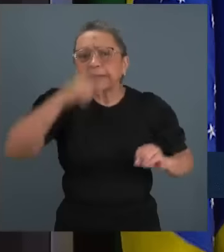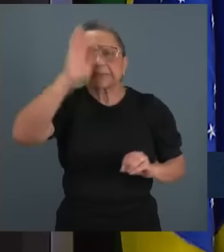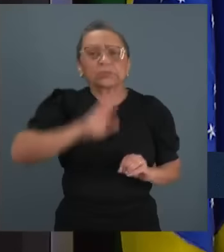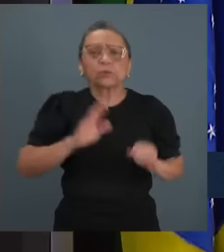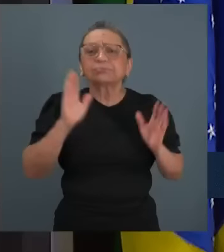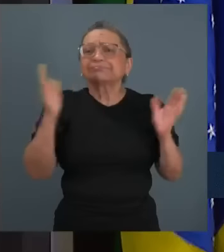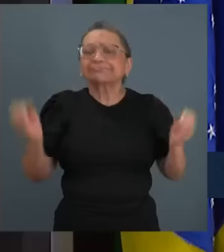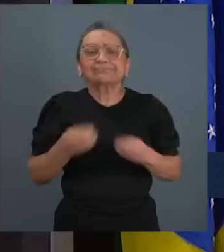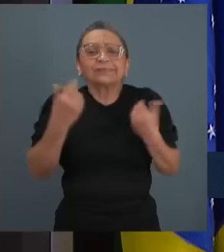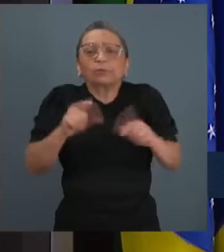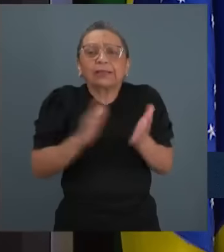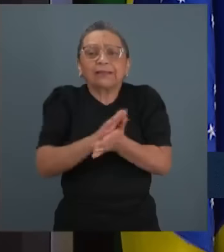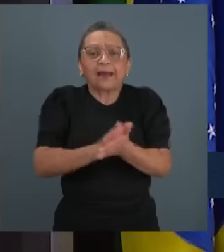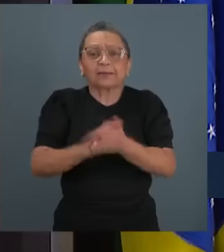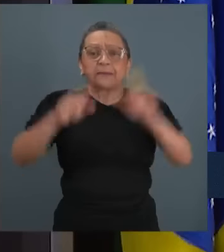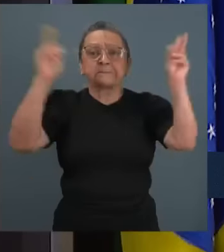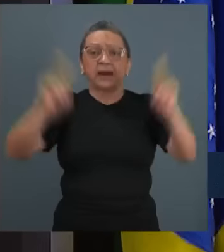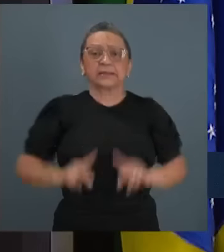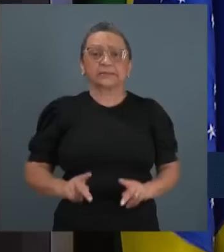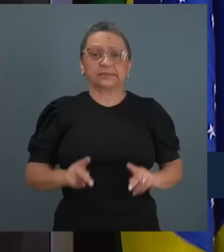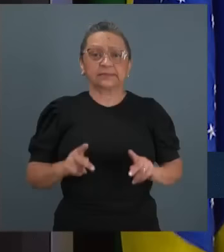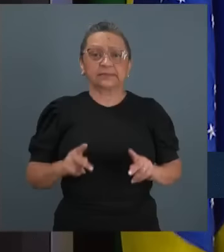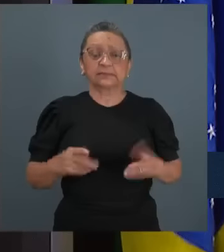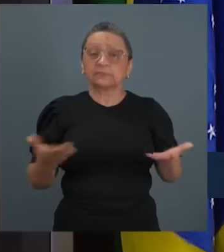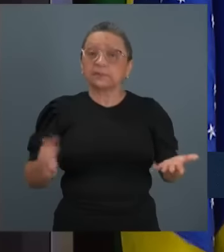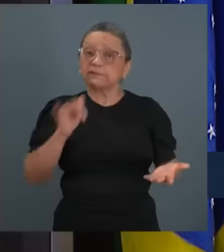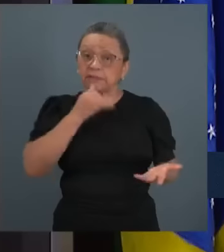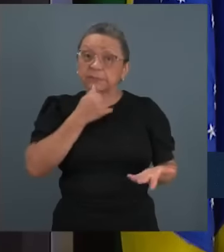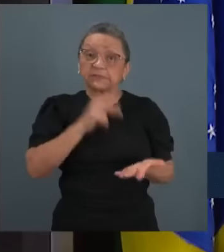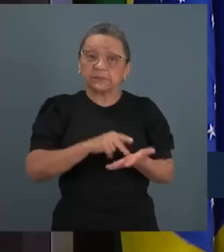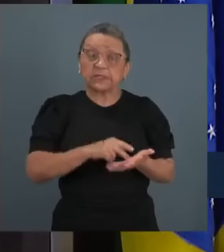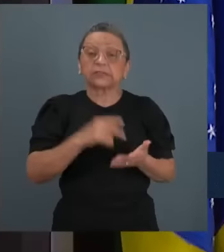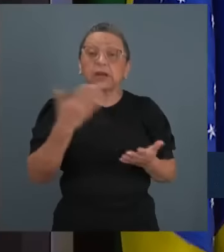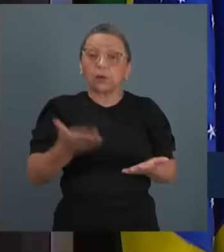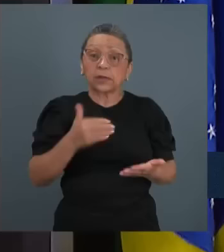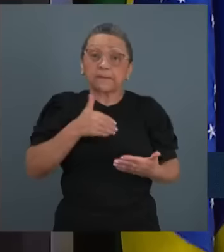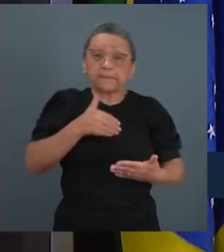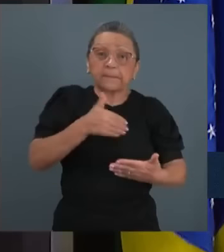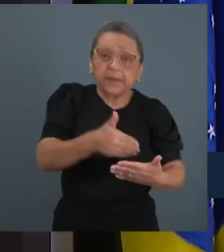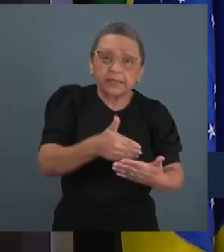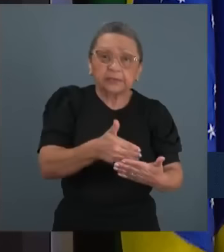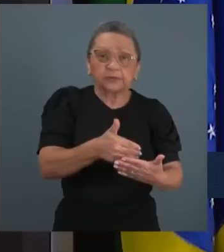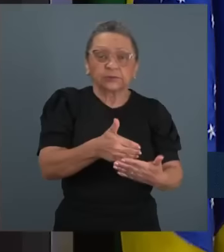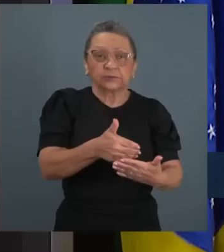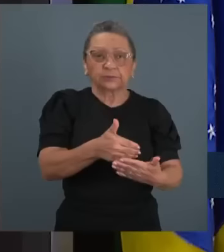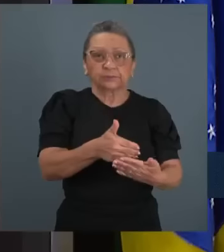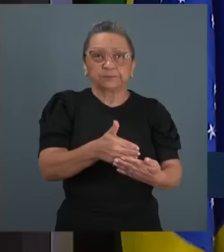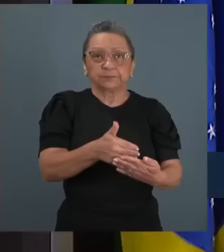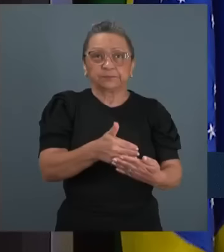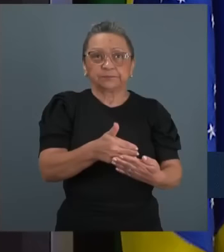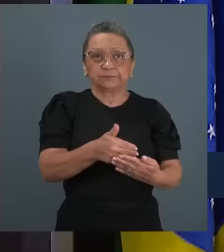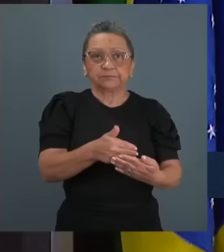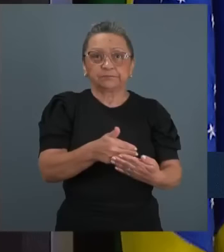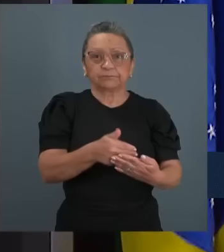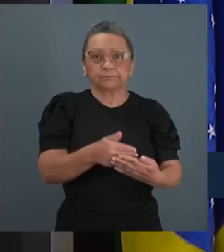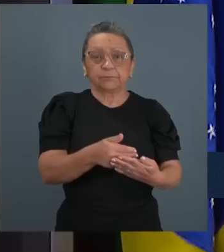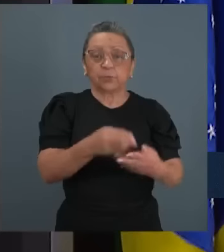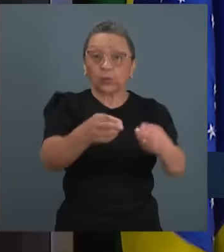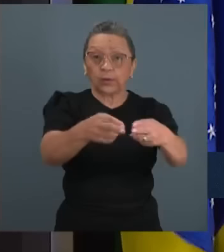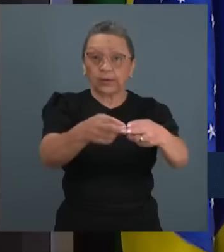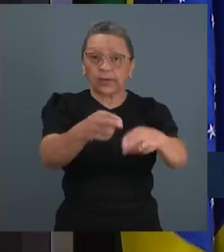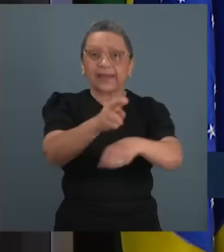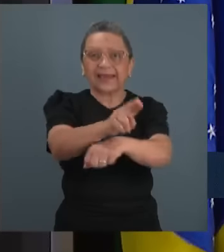que é a grande realidade. E nós estamos nos aproximando, senador Márcio Bittar, do recesso,